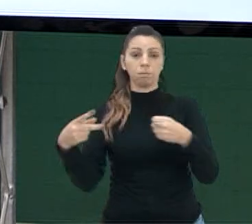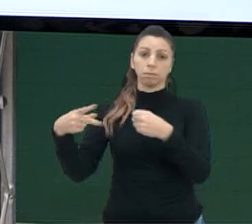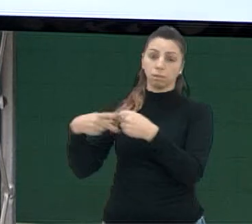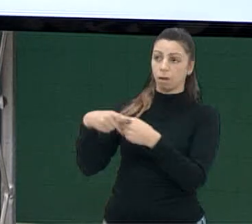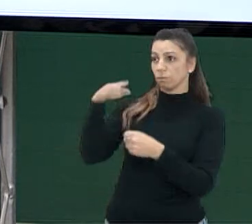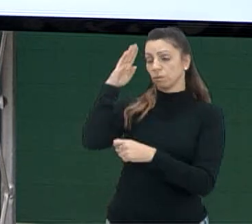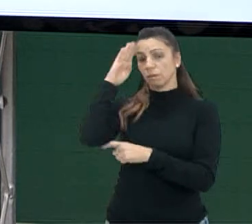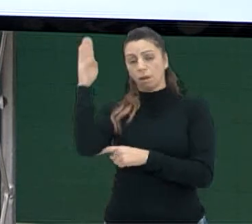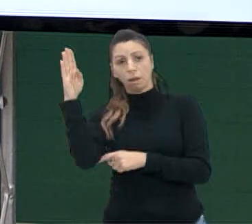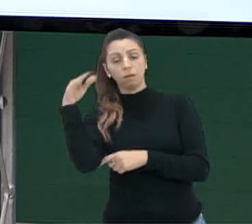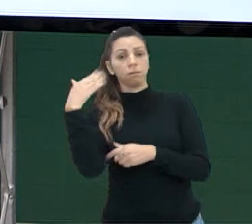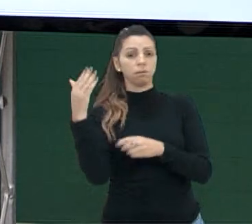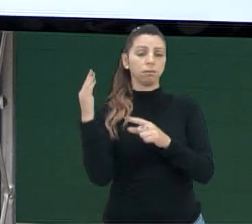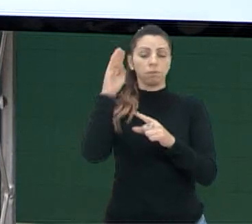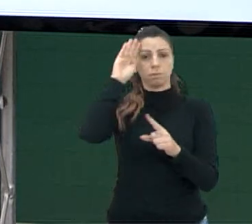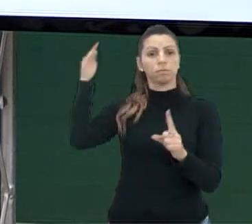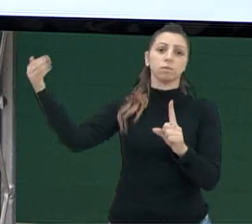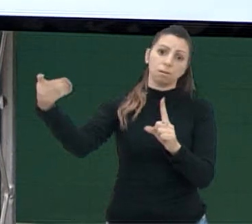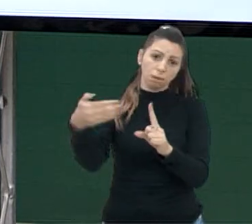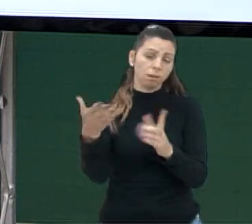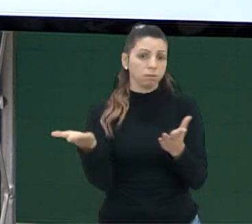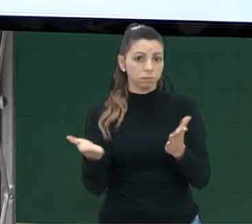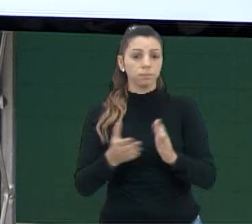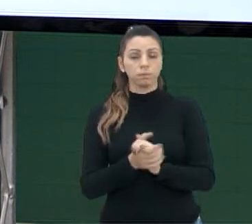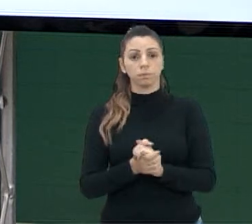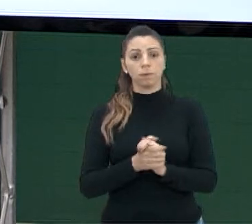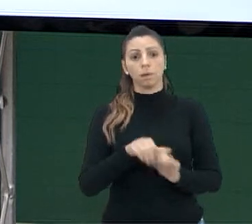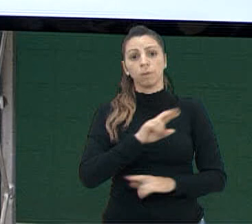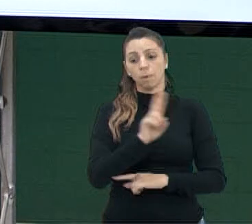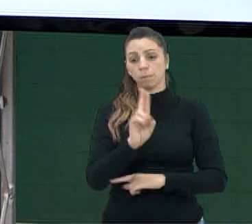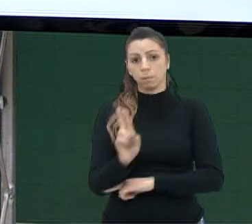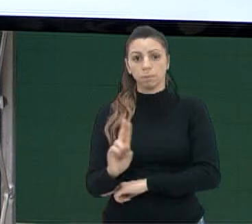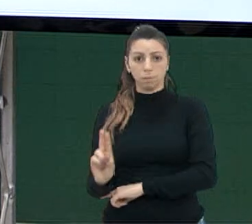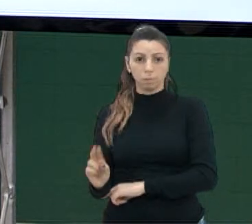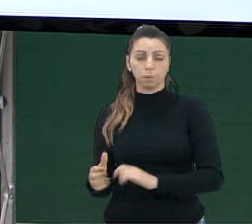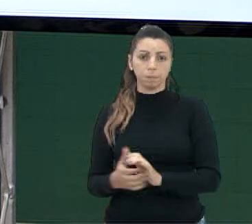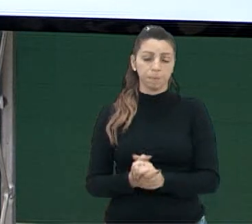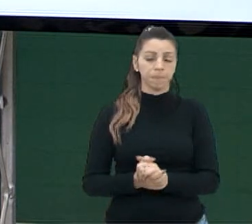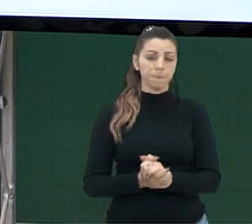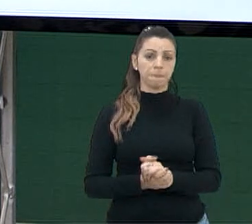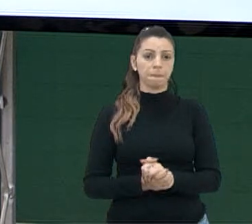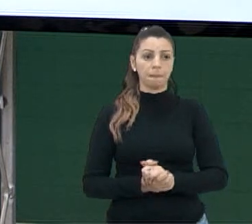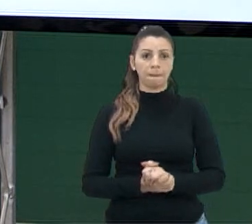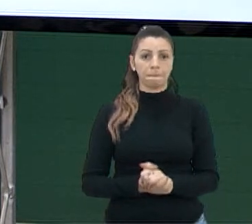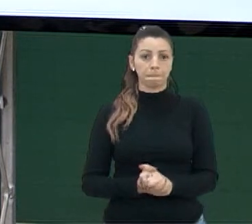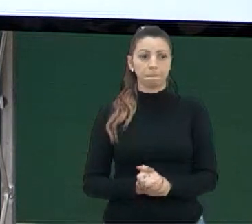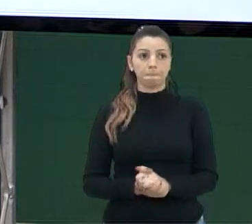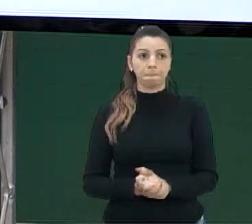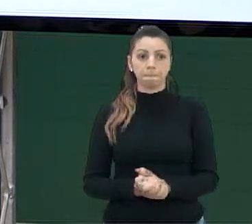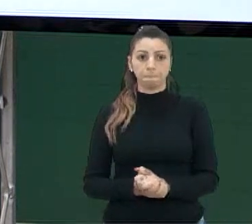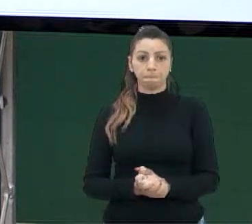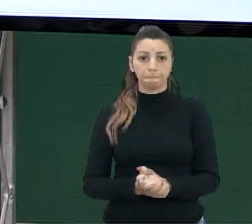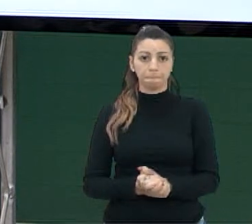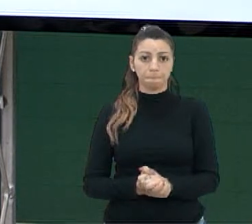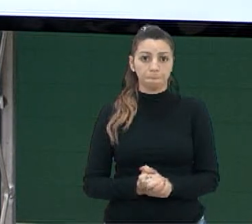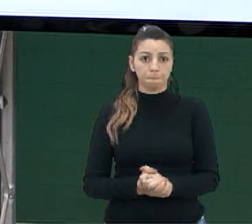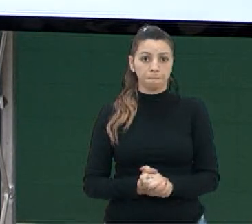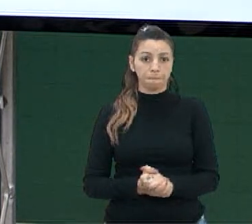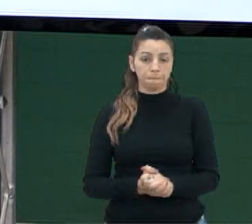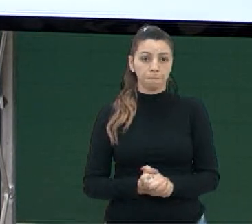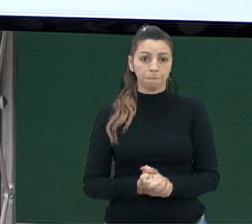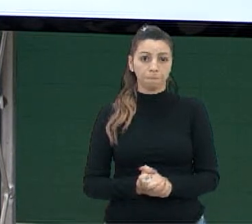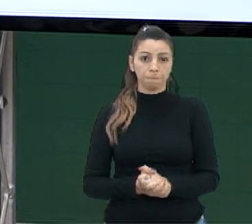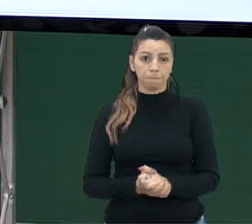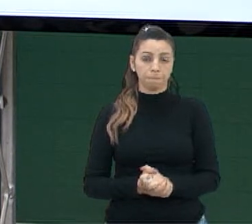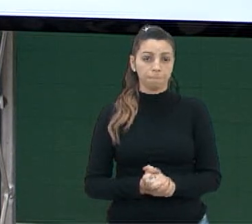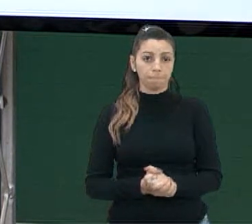direto, objeto indireto, enfim. É isso que vai dar o nome às orações subordinadas, como nós já vimos em outras aulas. Então,